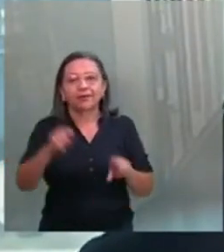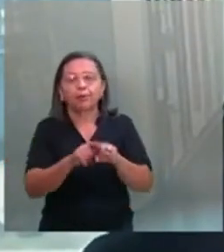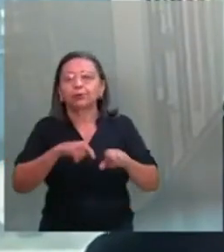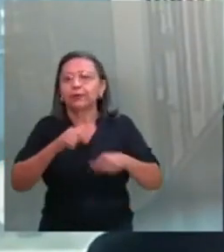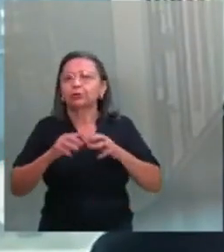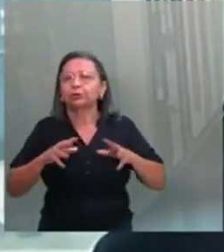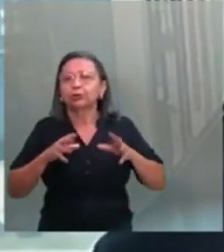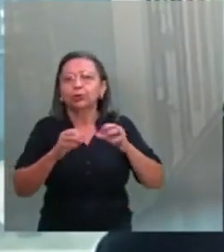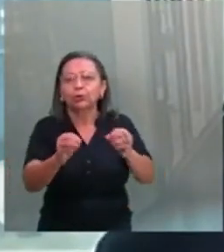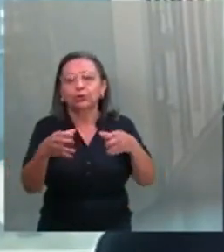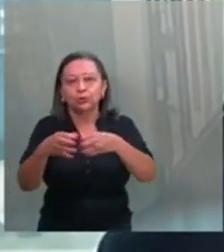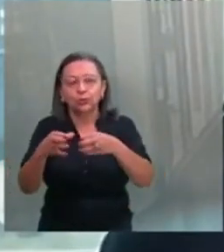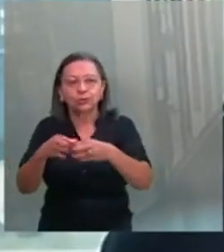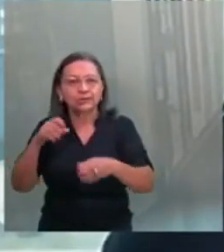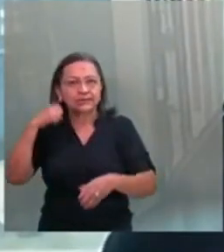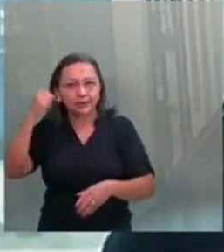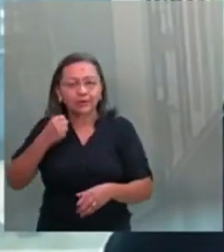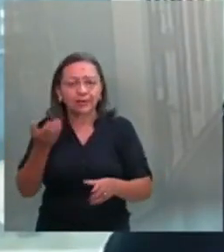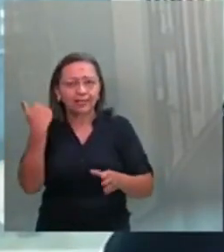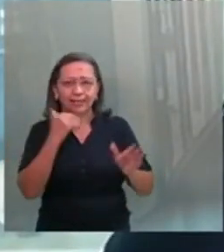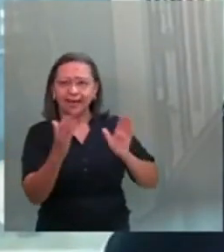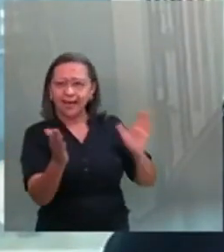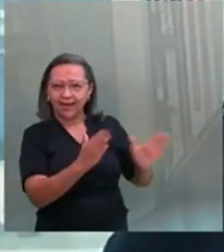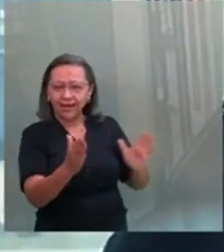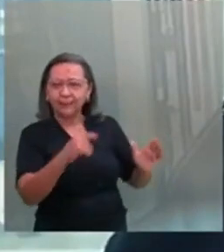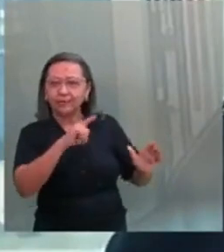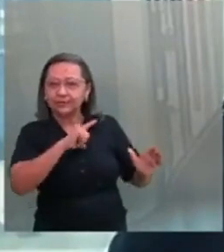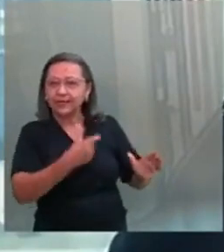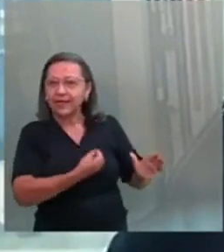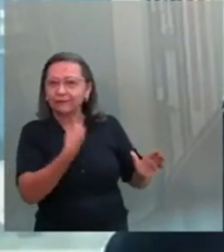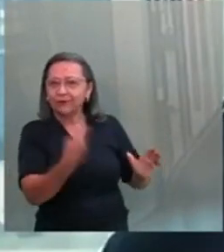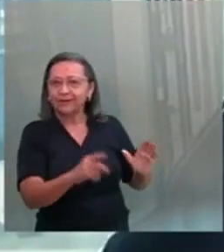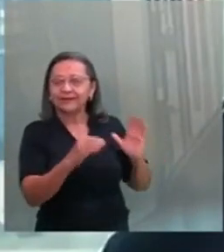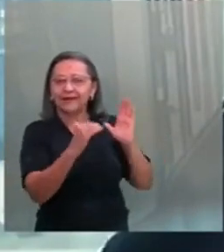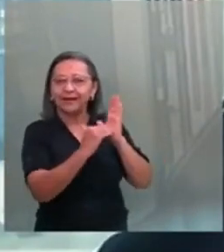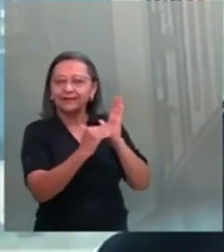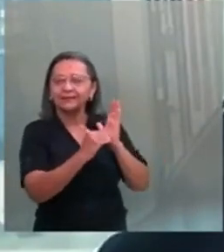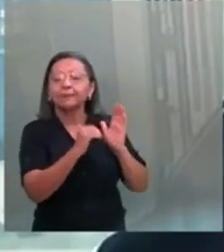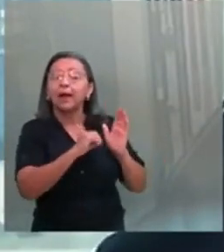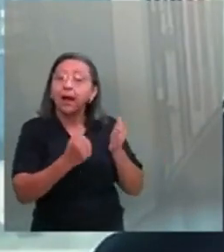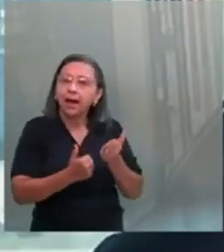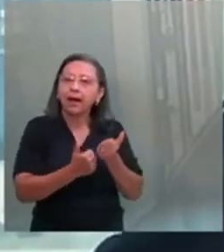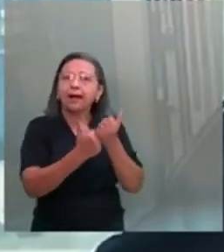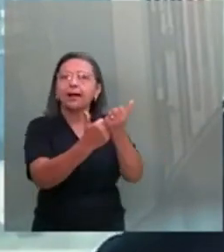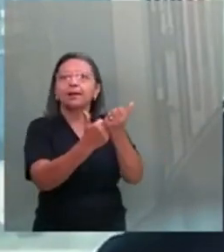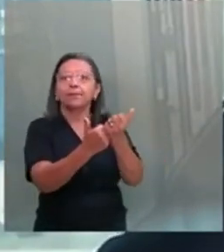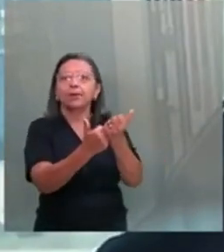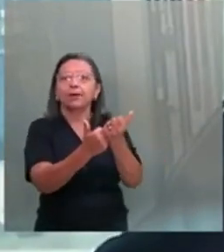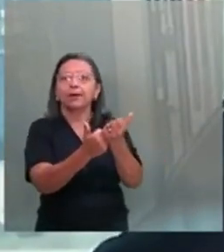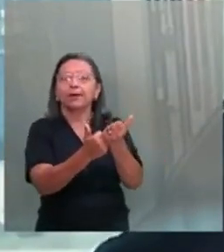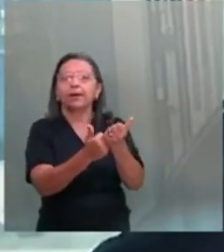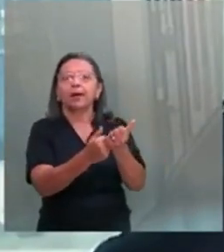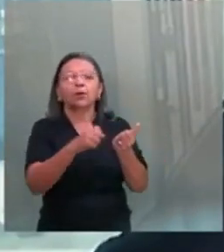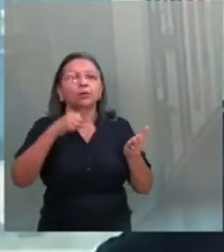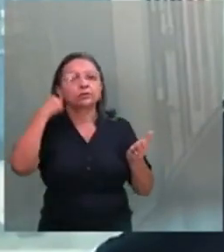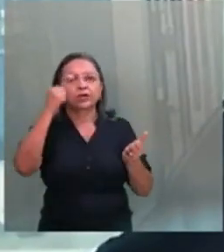todos os senadores que na época estavam aqui nesta casa, para apoiar. O senador Sarney fez uma